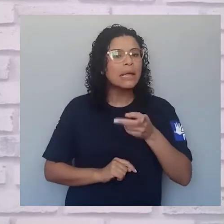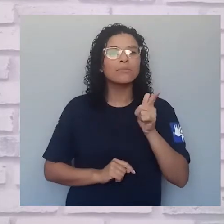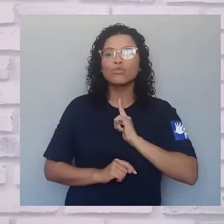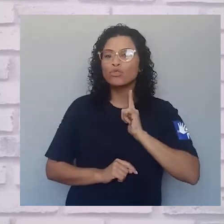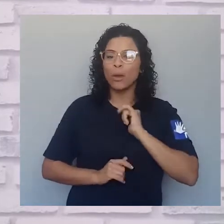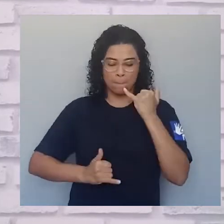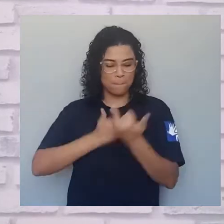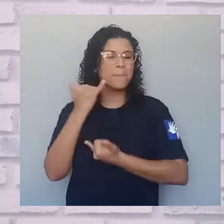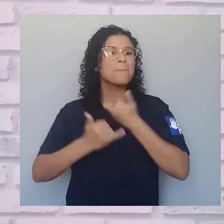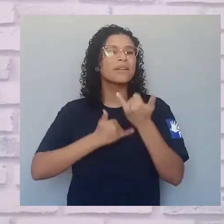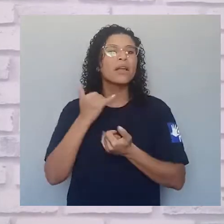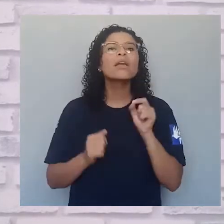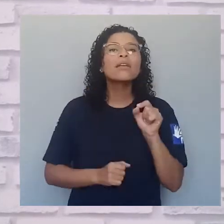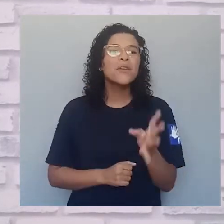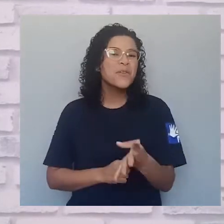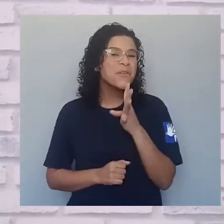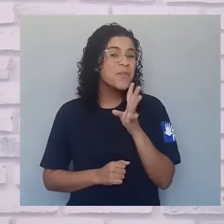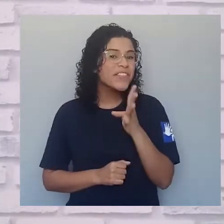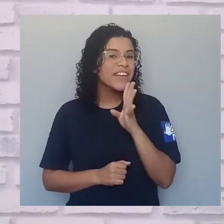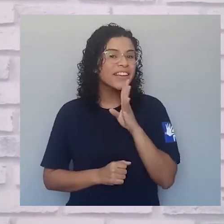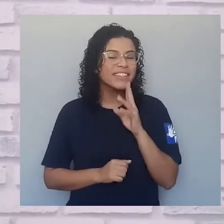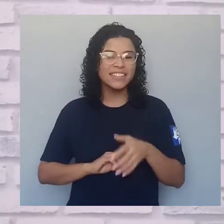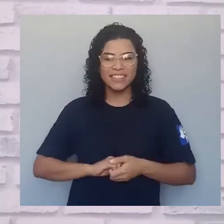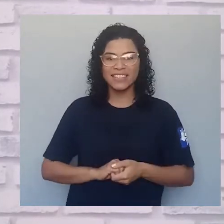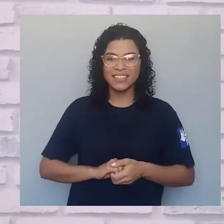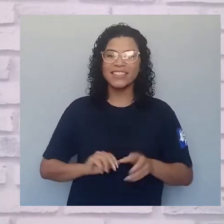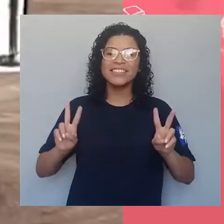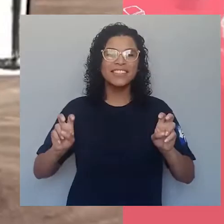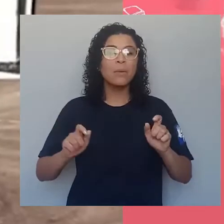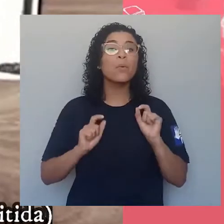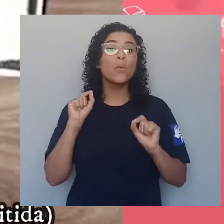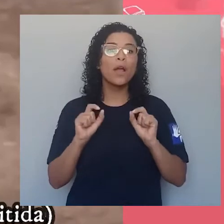alguém brincando. Quem aí conhece a brincadeira que se chama taco?